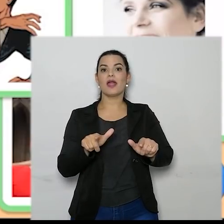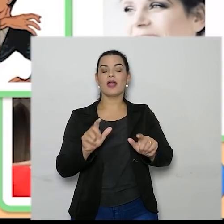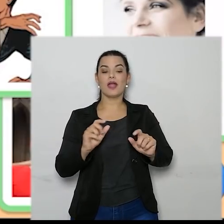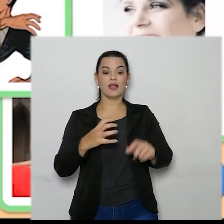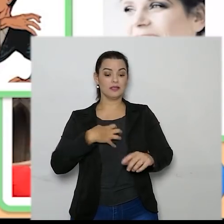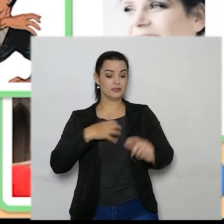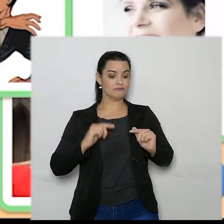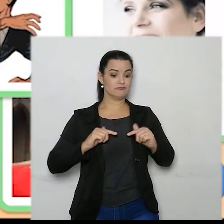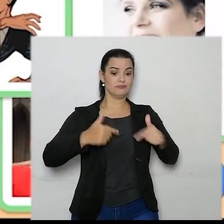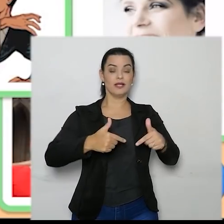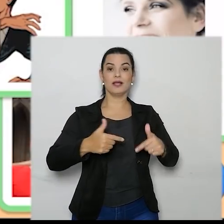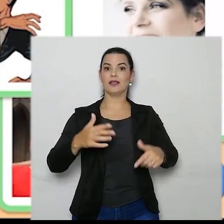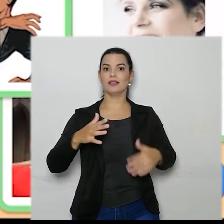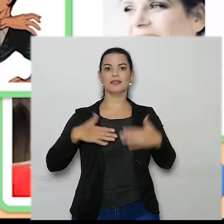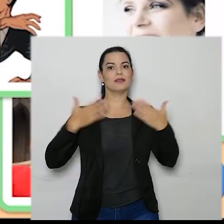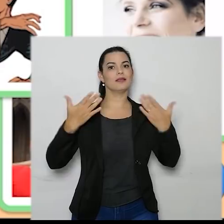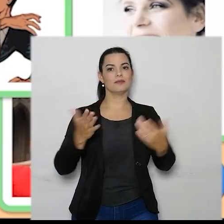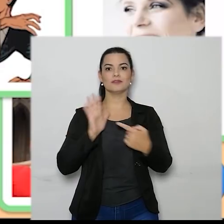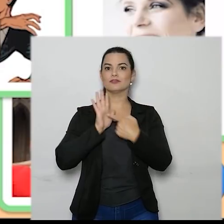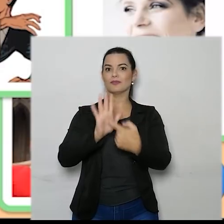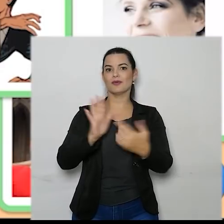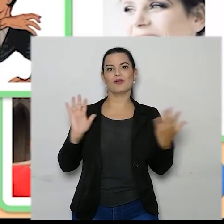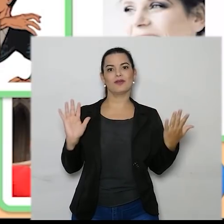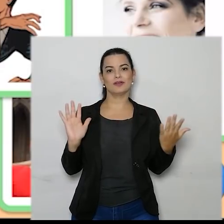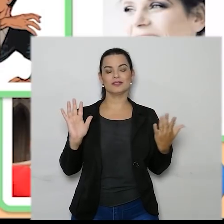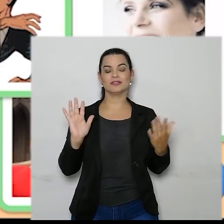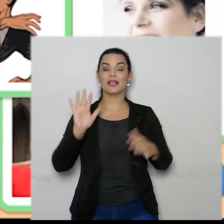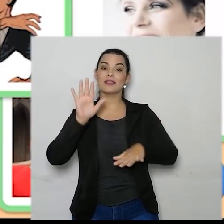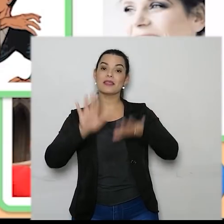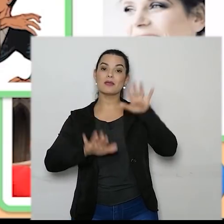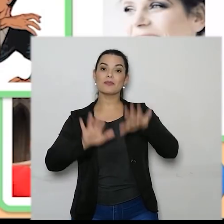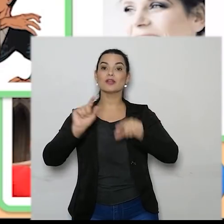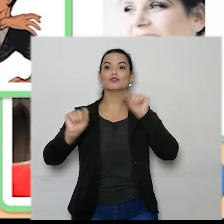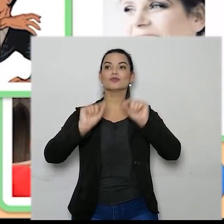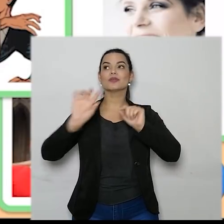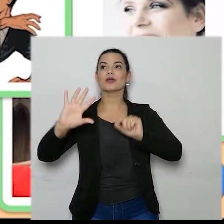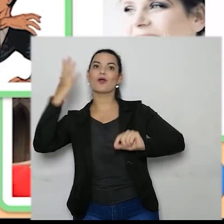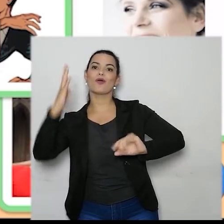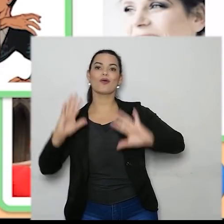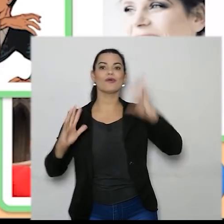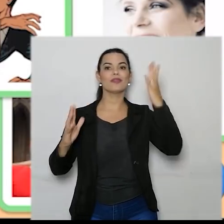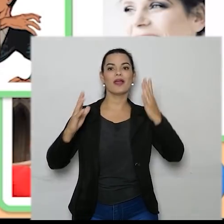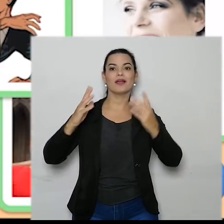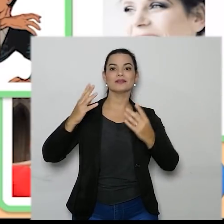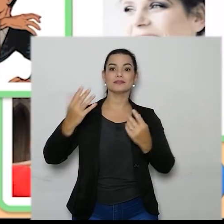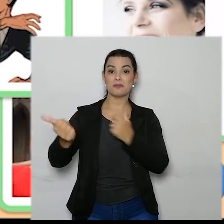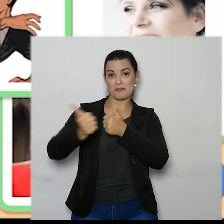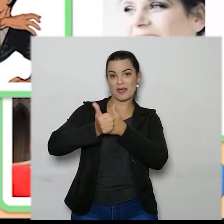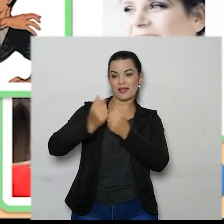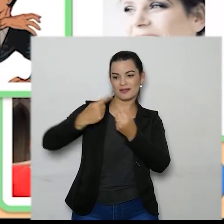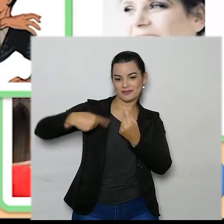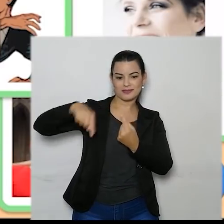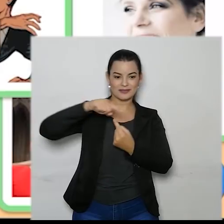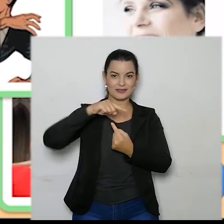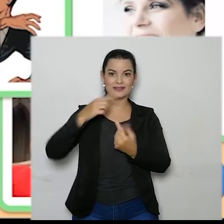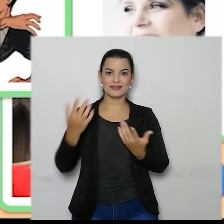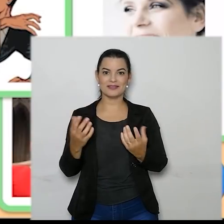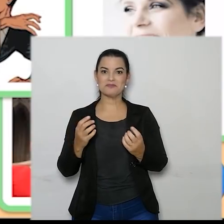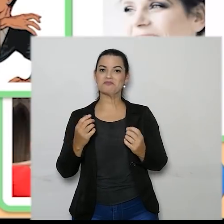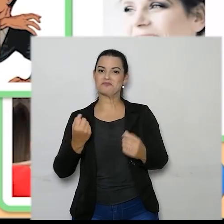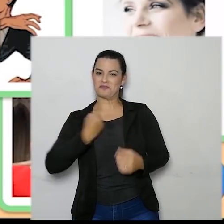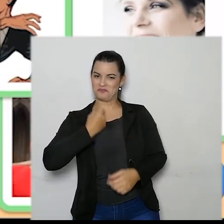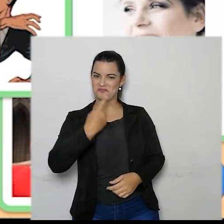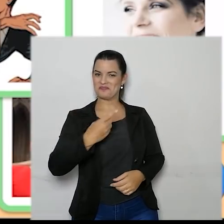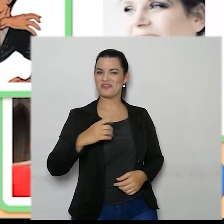instintiva que eu tenho a partir de diversos estímulos que acontecem à minha volta, ó. Nota